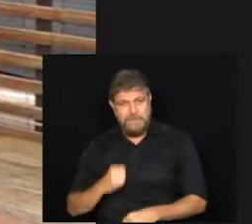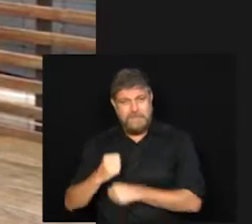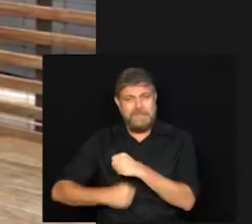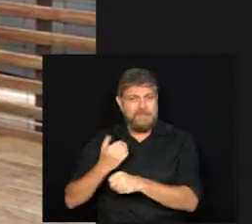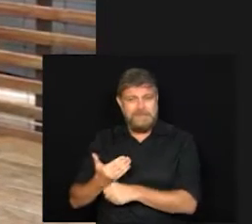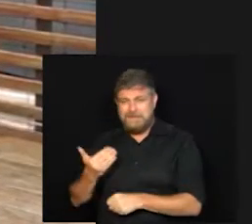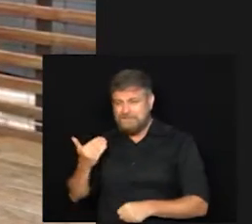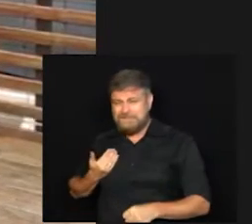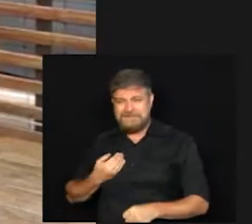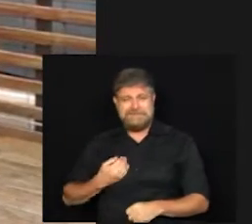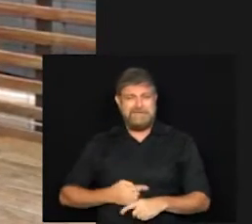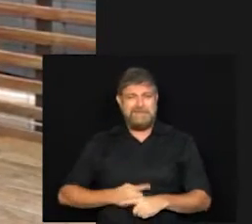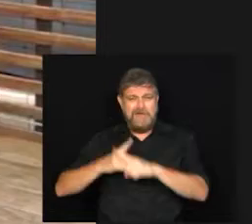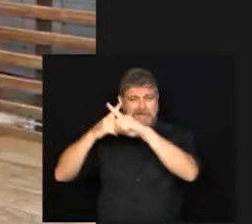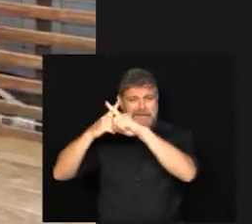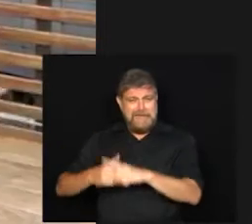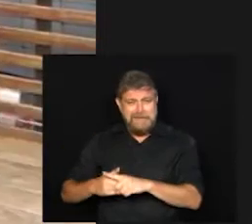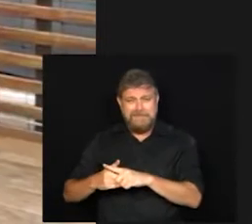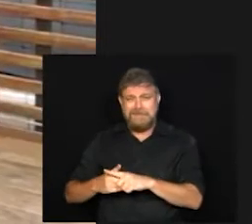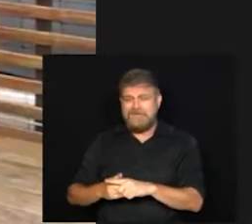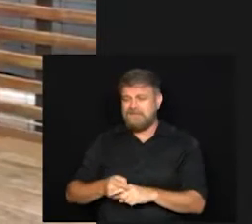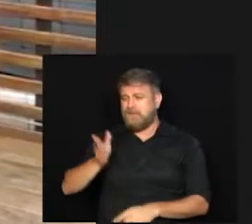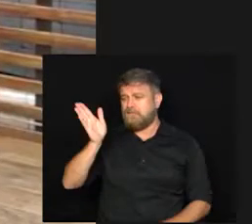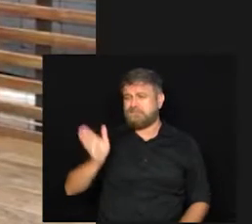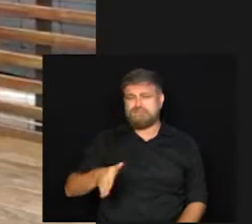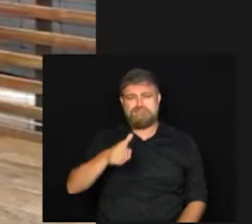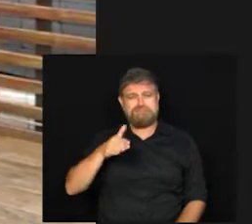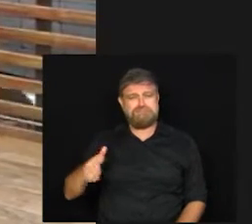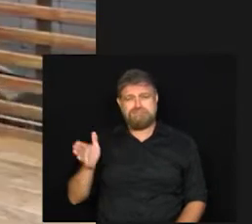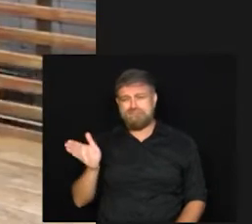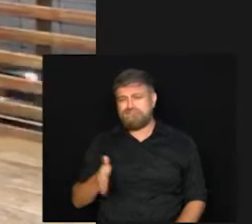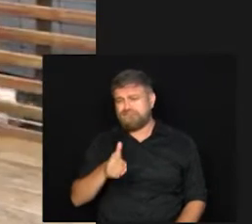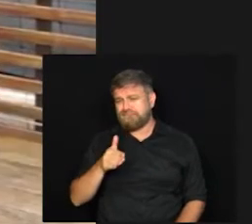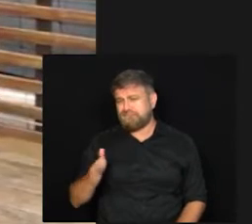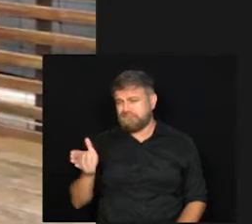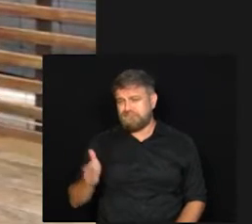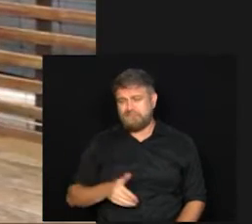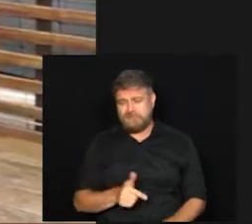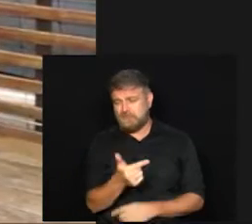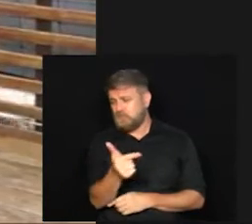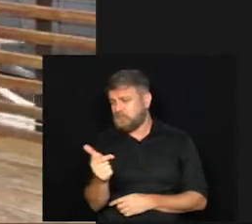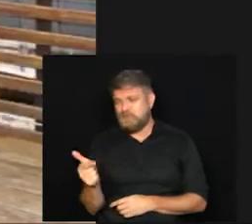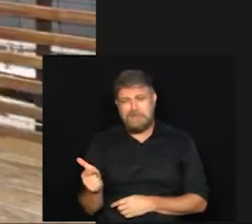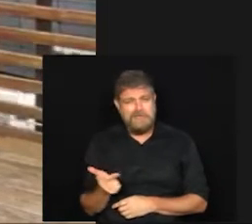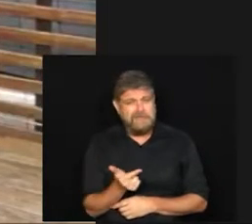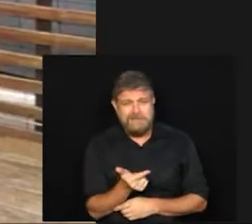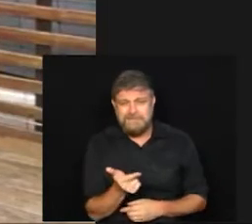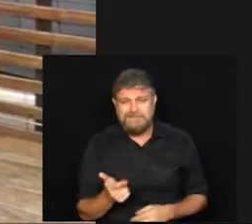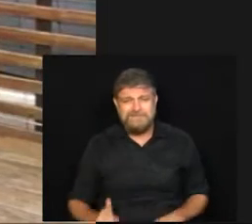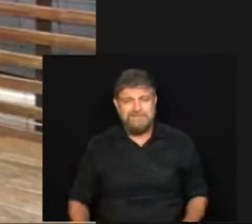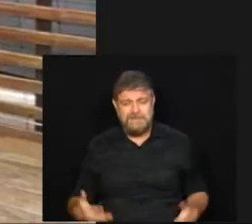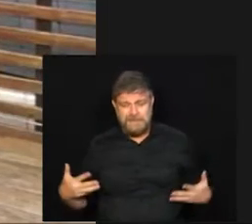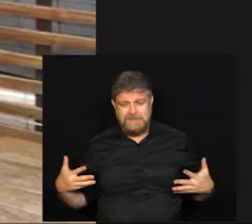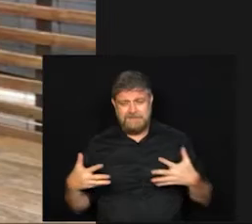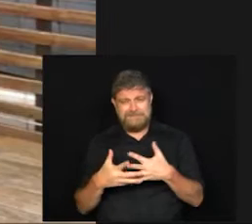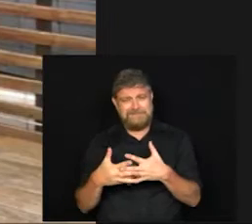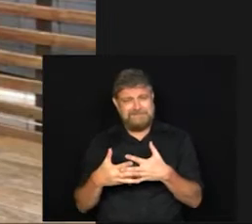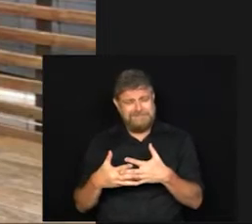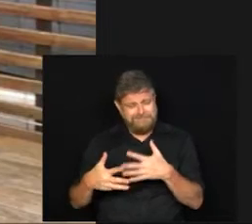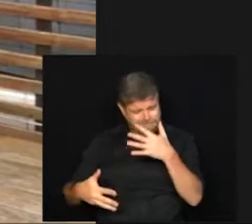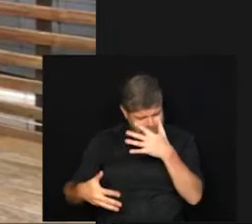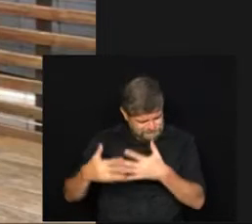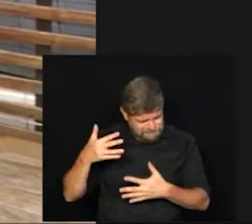foi uma loucura, né, inúmeras competições foram canceladas, enfim... É uma situação muito complicada e